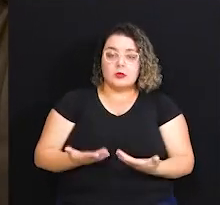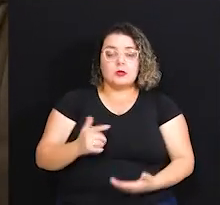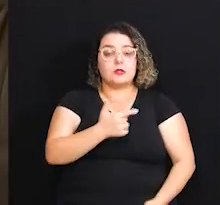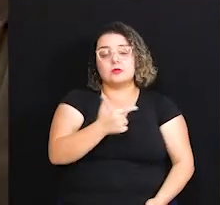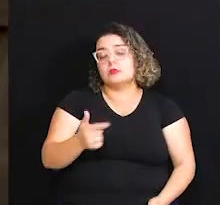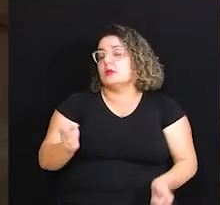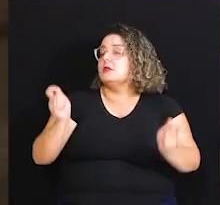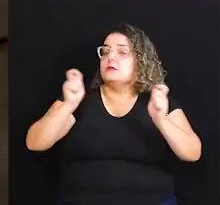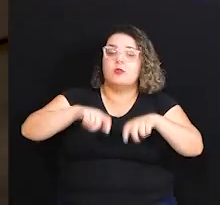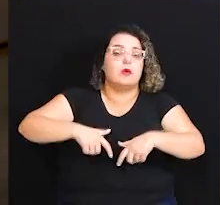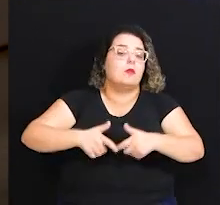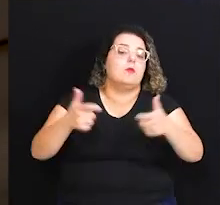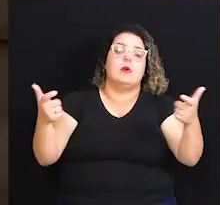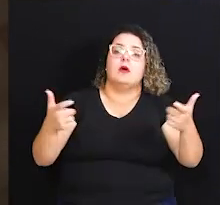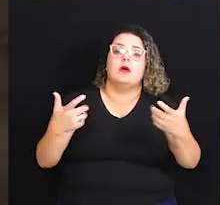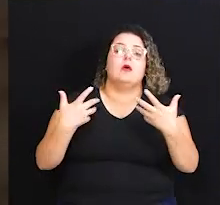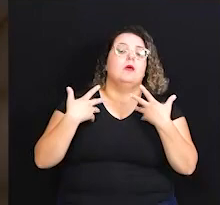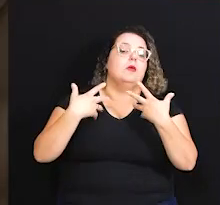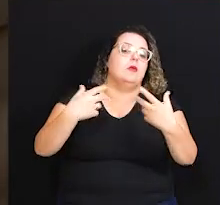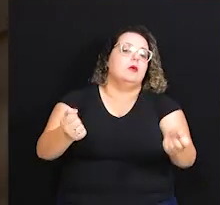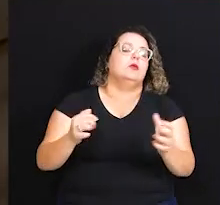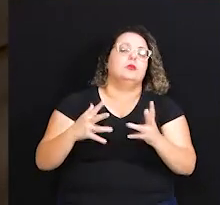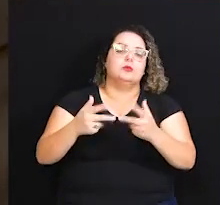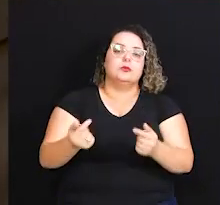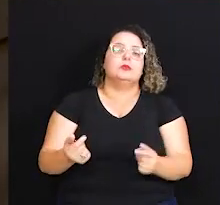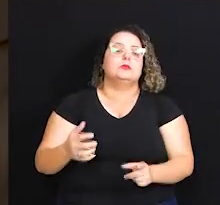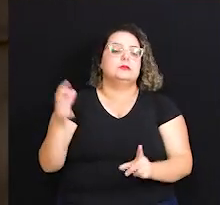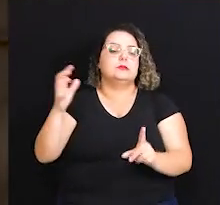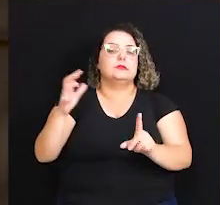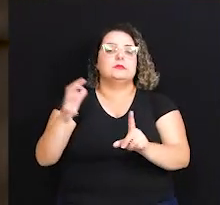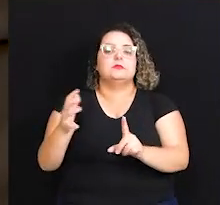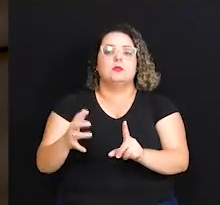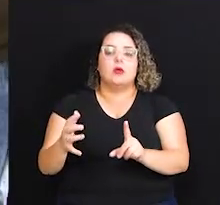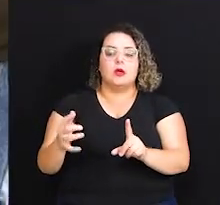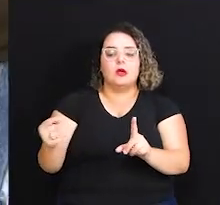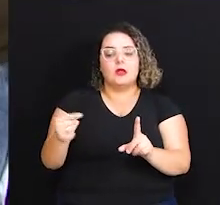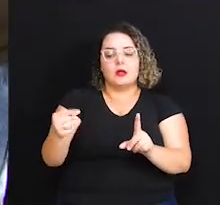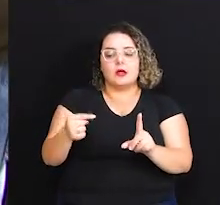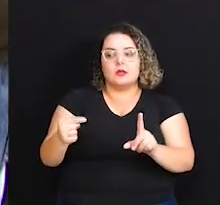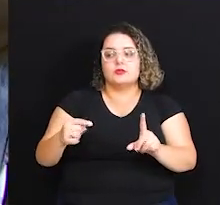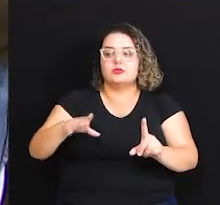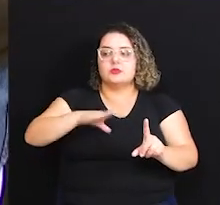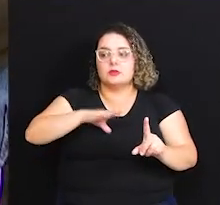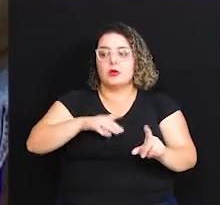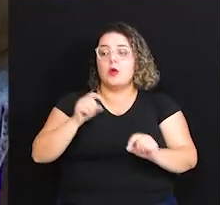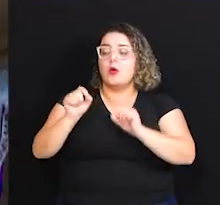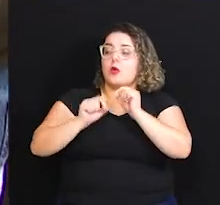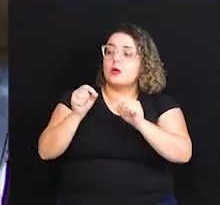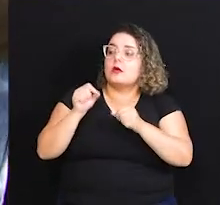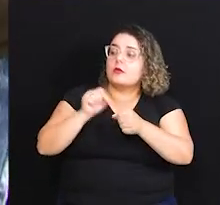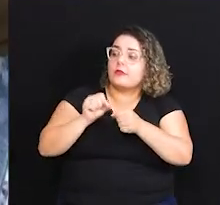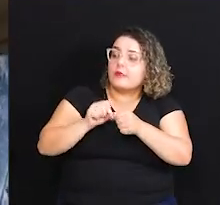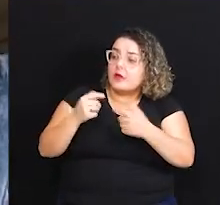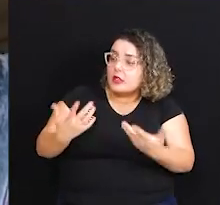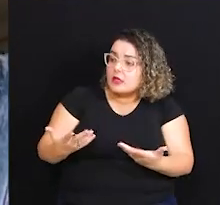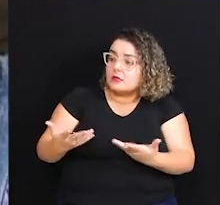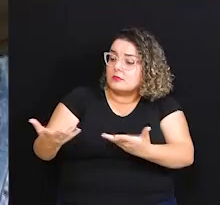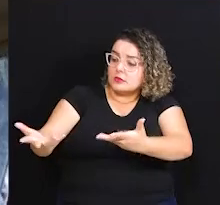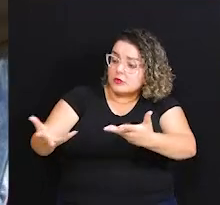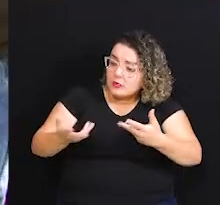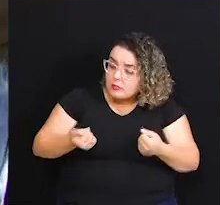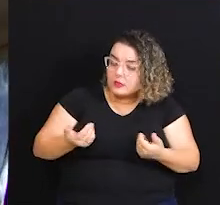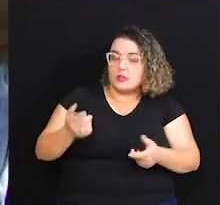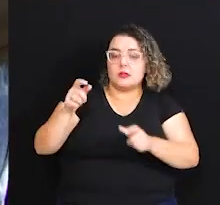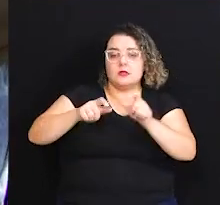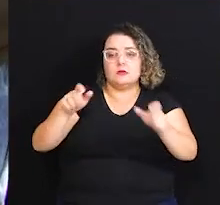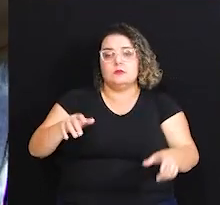potencial tão grande assim de absorver todos esses impactos da cidade. O que é que vocês têm feito para convidar as pessoas